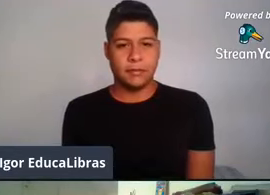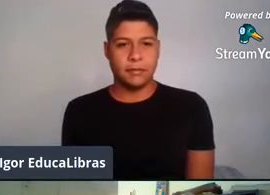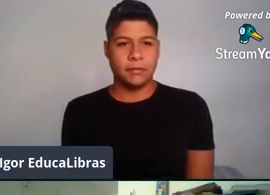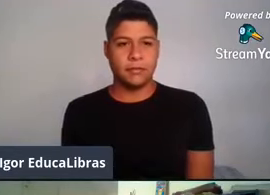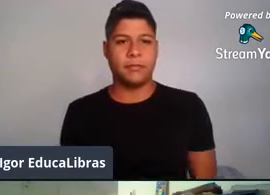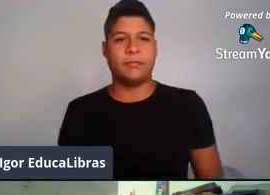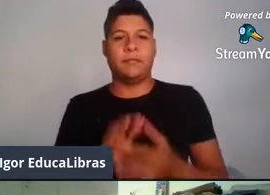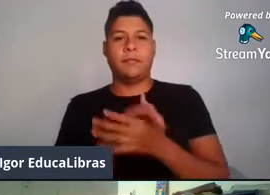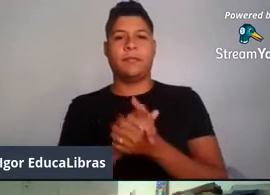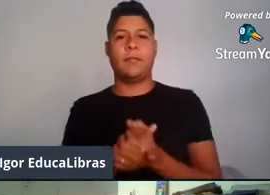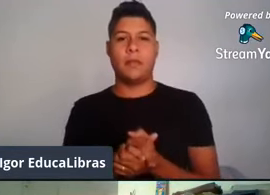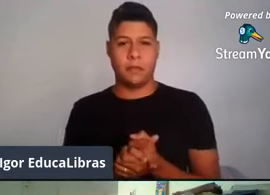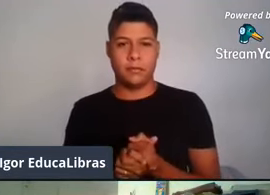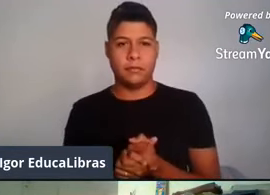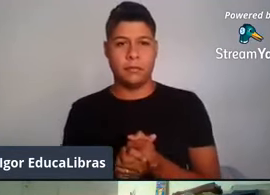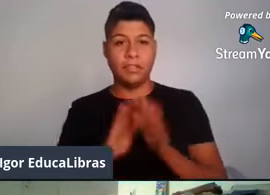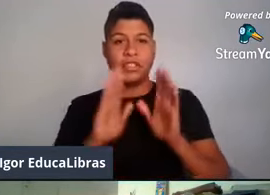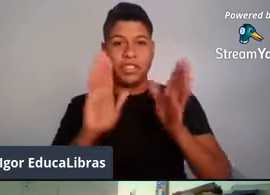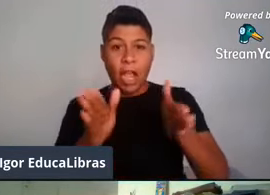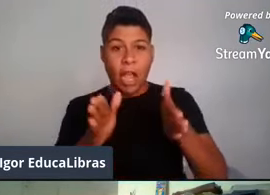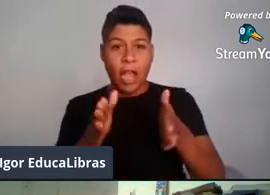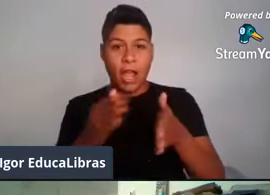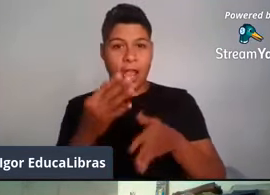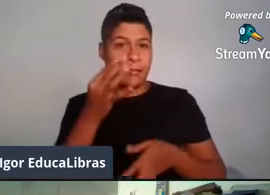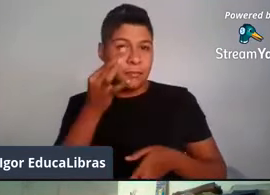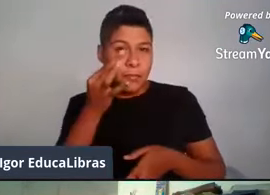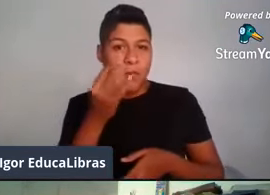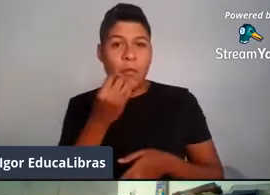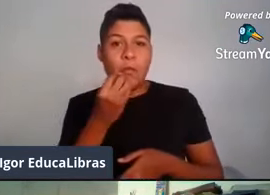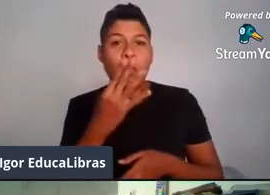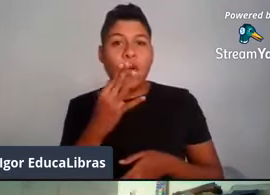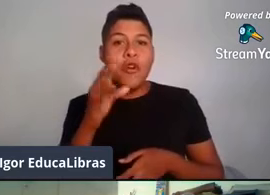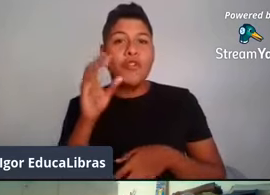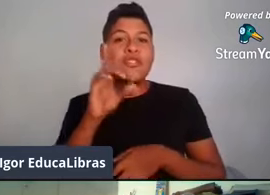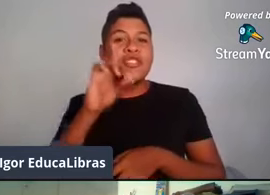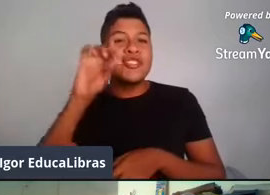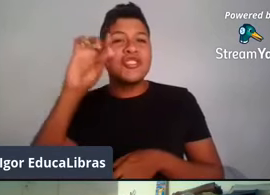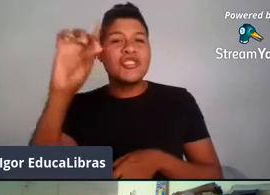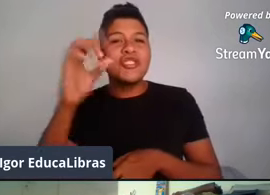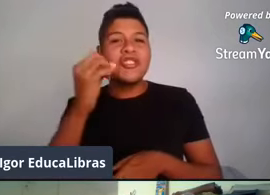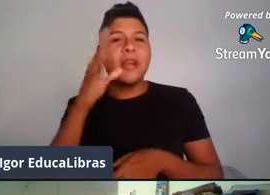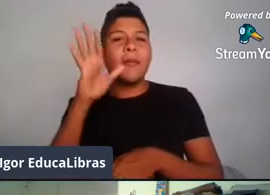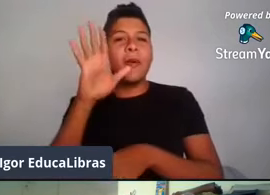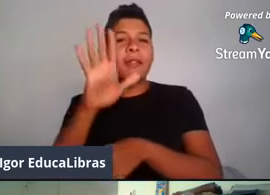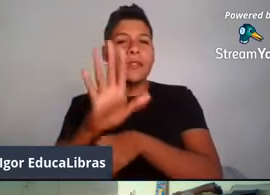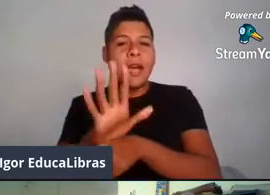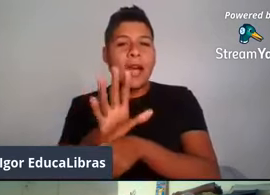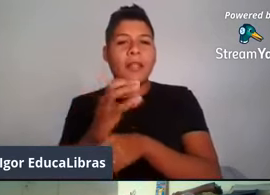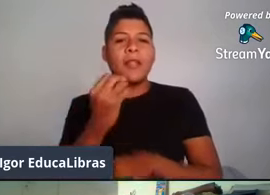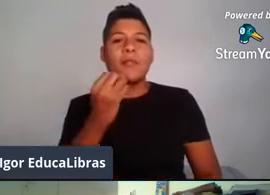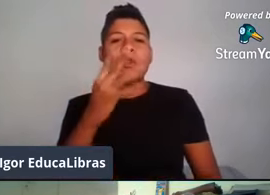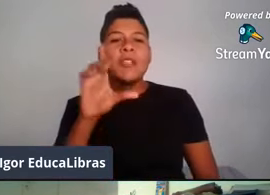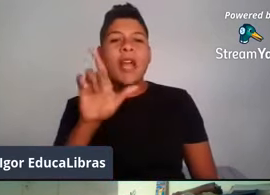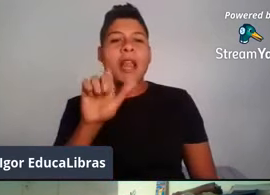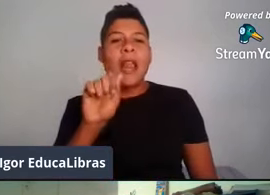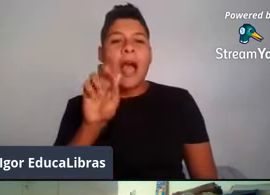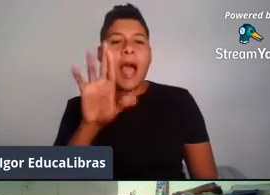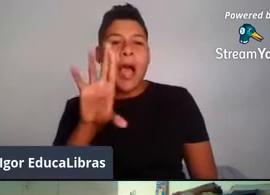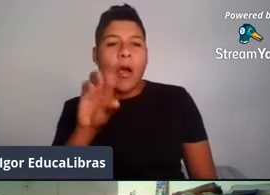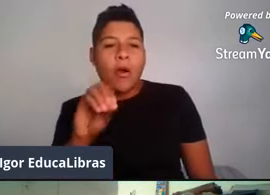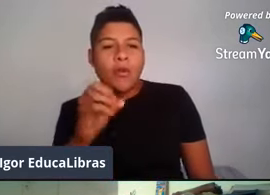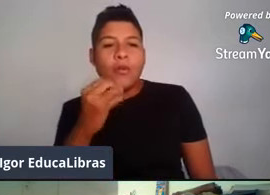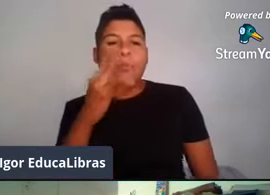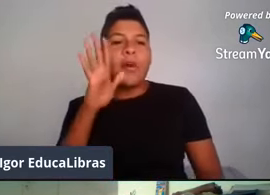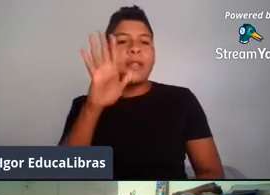informalmente aí. Bom, estamos ao vivo. Bom dia, boa tarde. Bom dia, doutor Lauro. Bom dia, Marinalva. Bom dia,